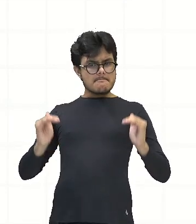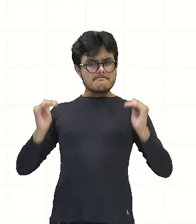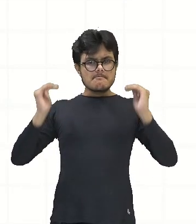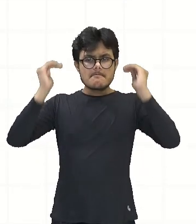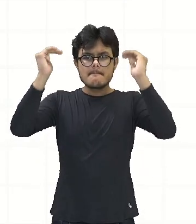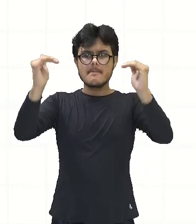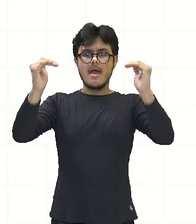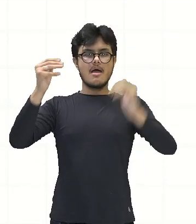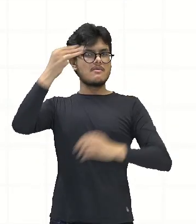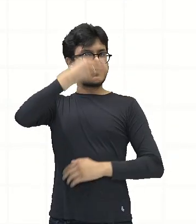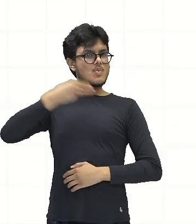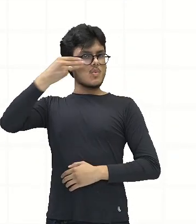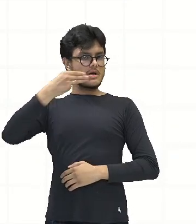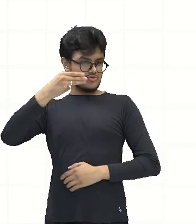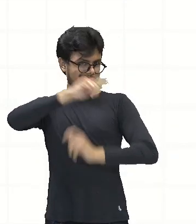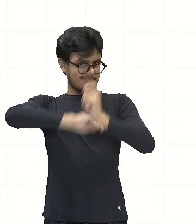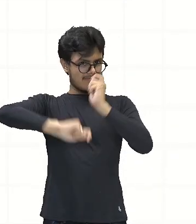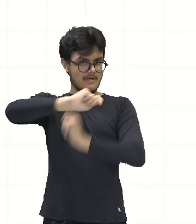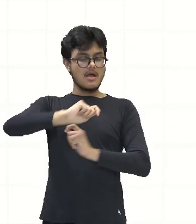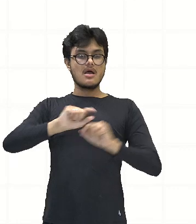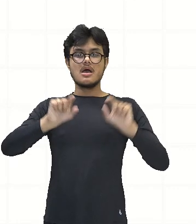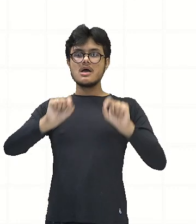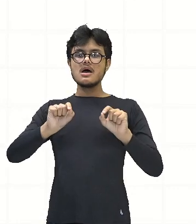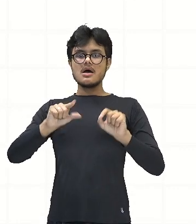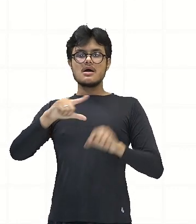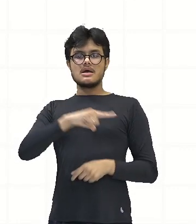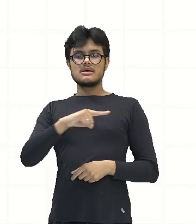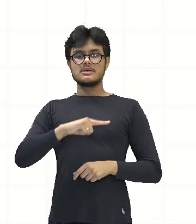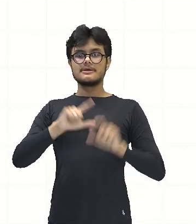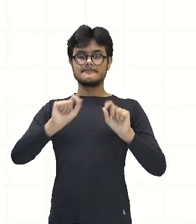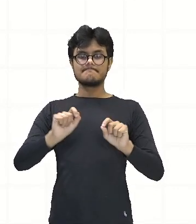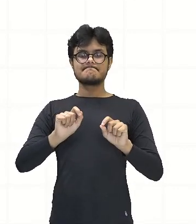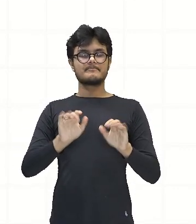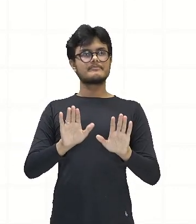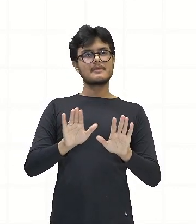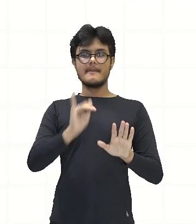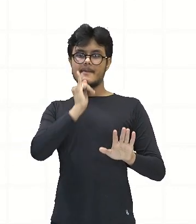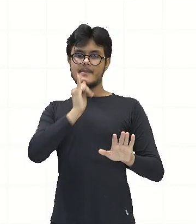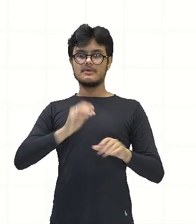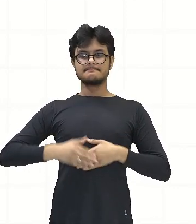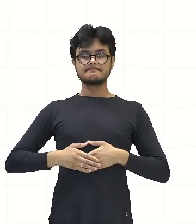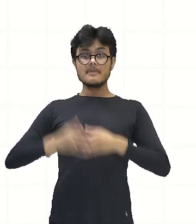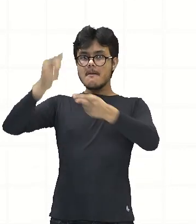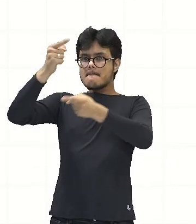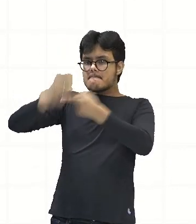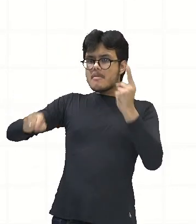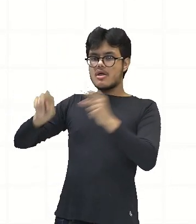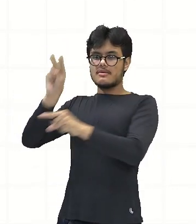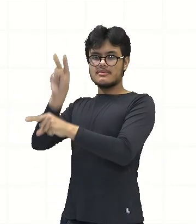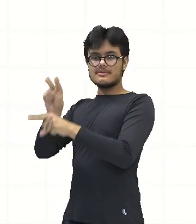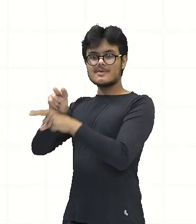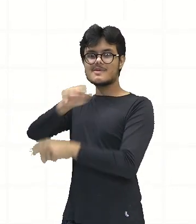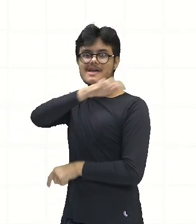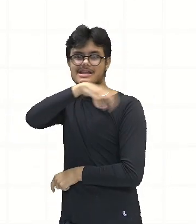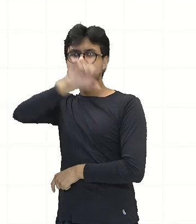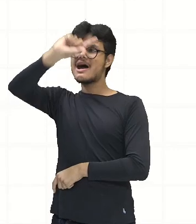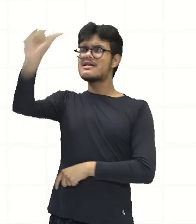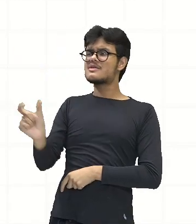da cana-de-açúcar, houve aí uma grande proibição da criação de gado no litoral, tá bom? E o